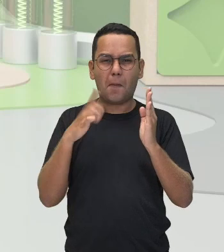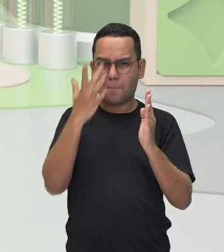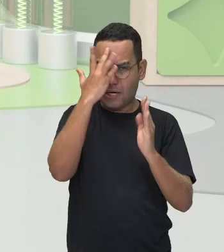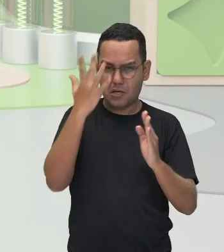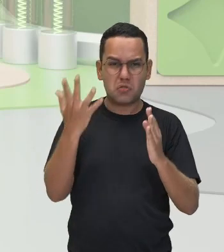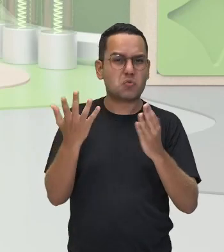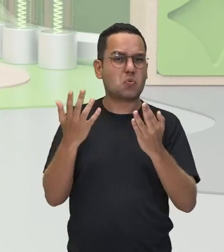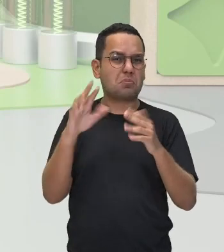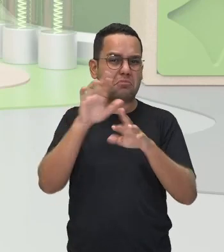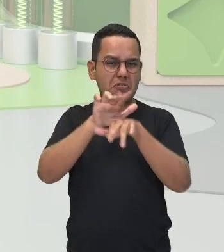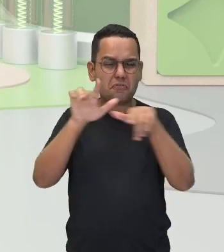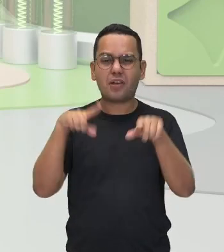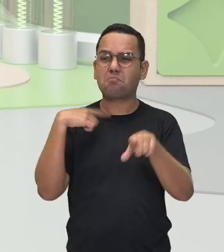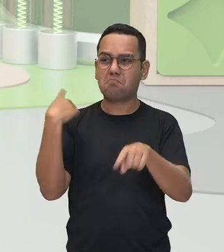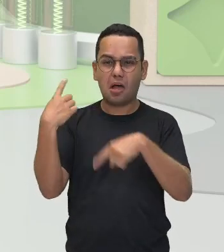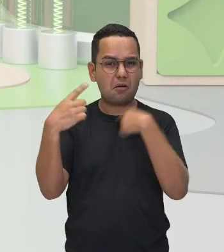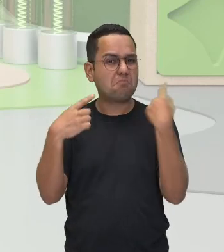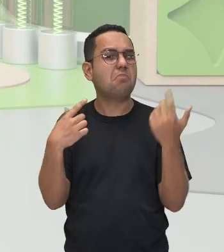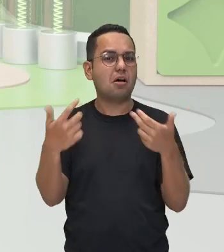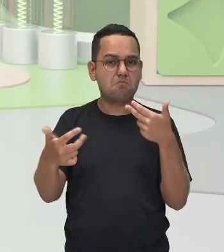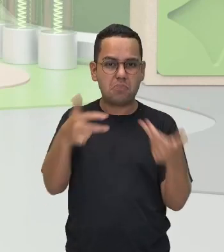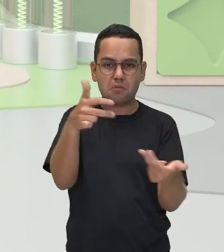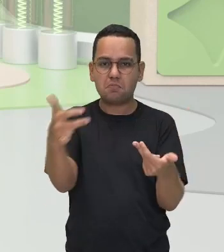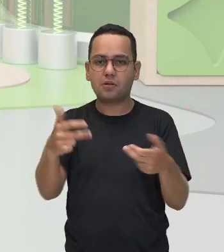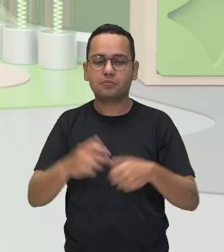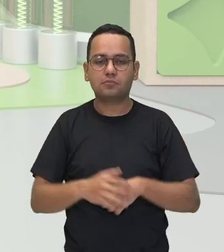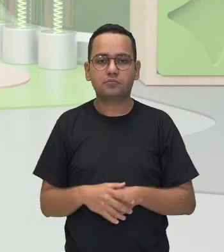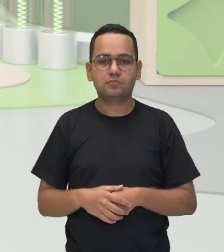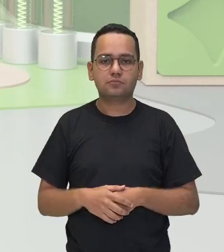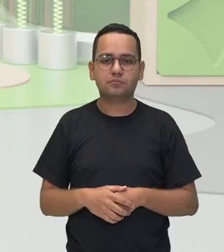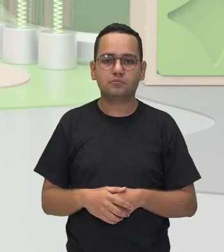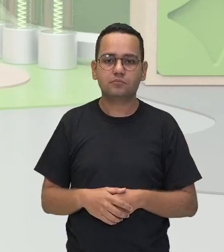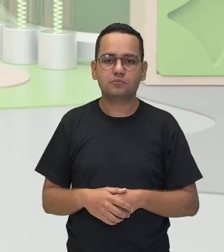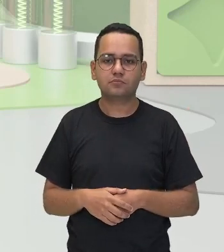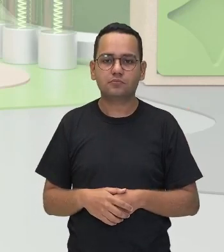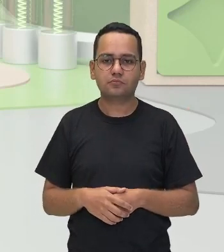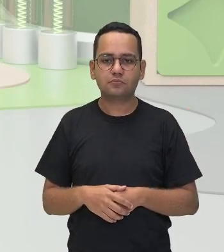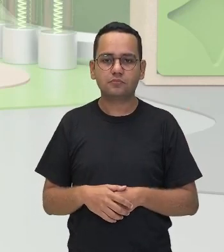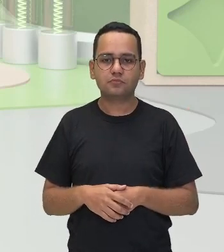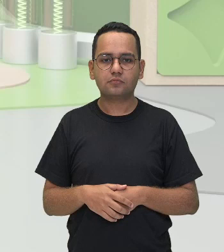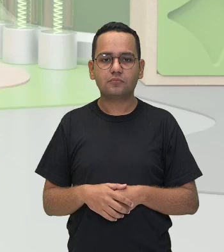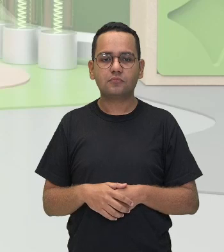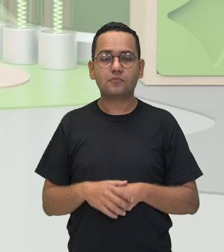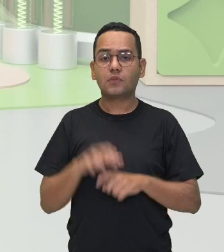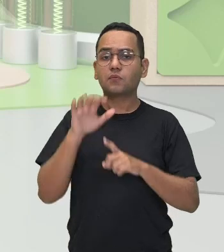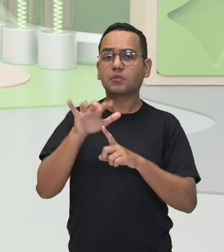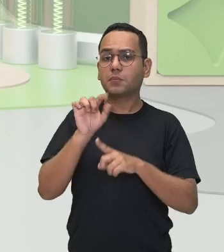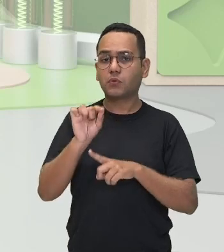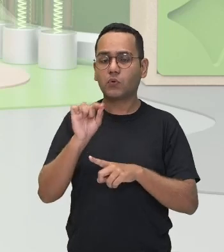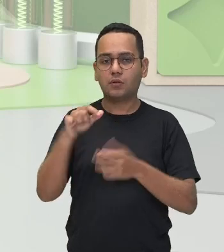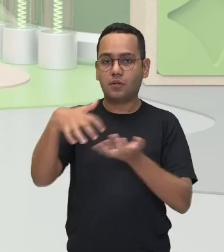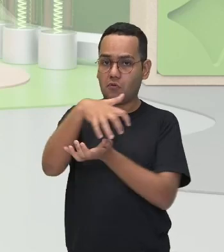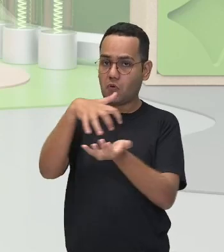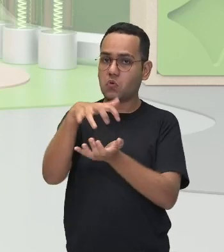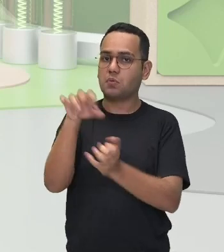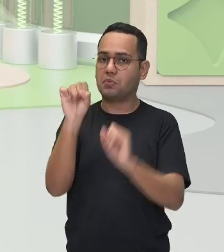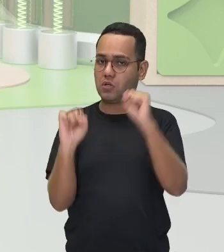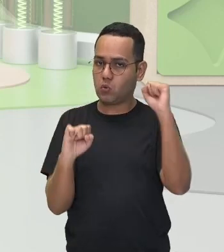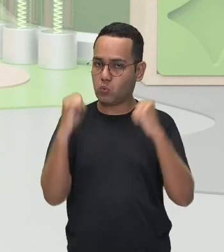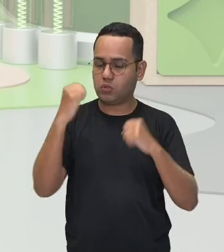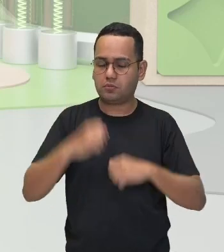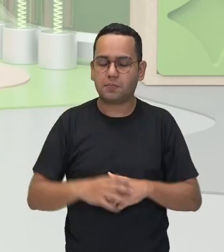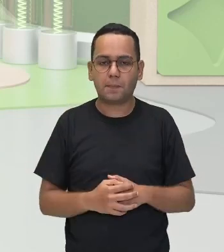pessoas naquele período, causado também pela Revolução Industrial. Tá? Mas será se